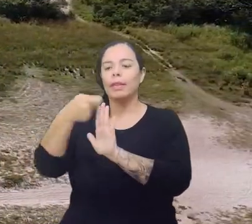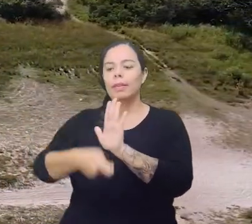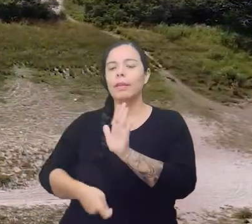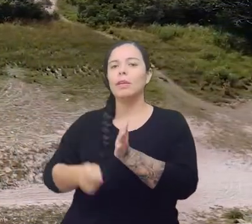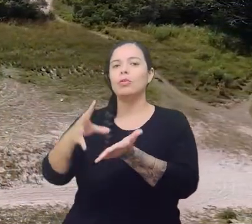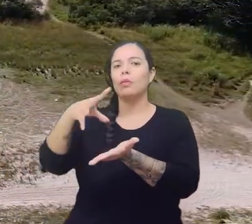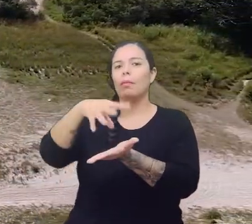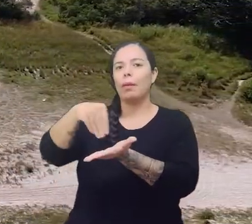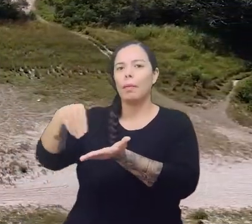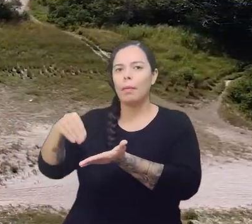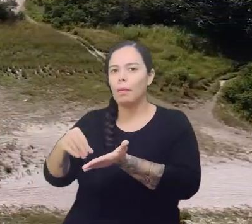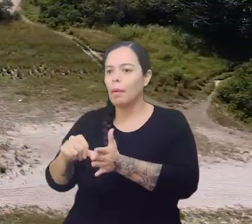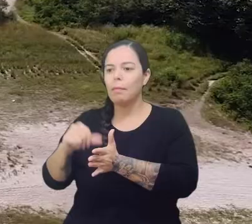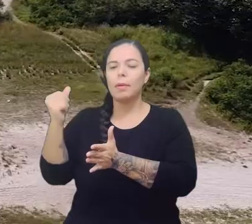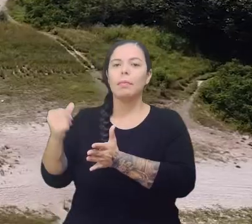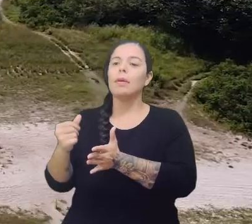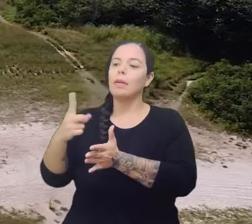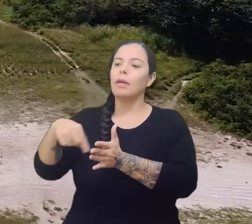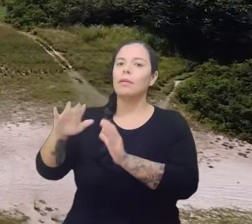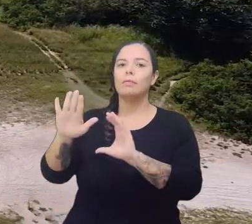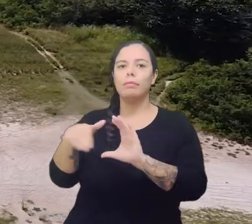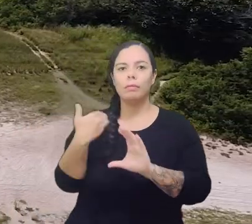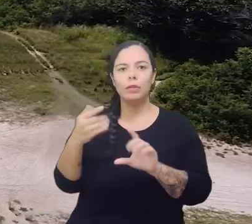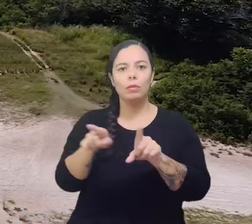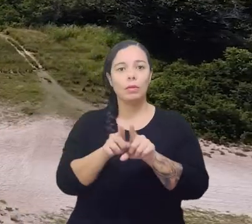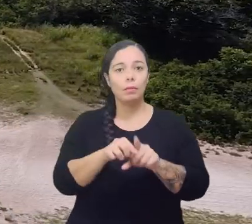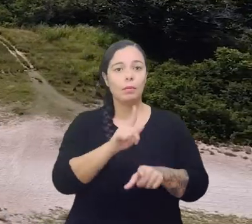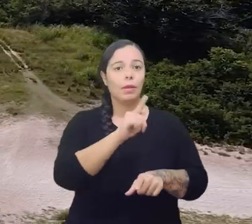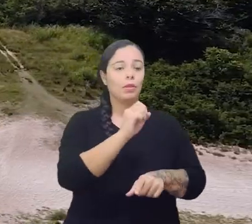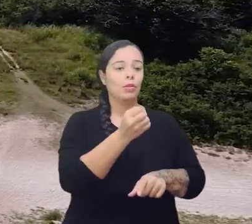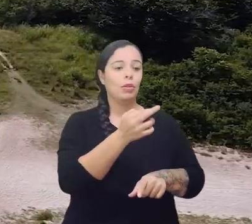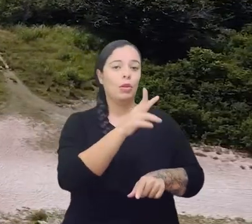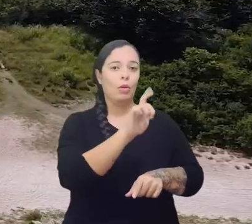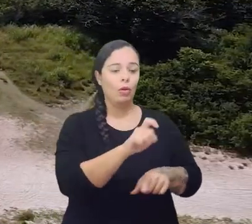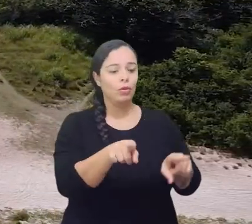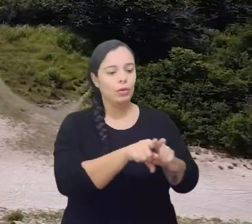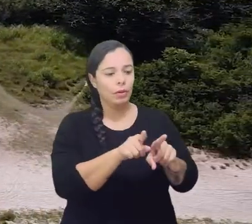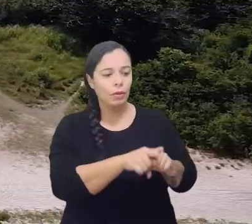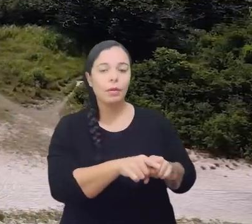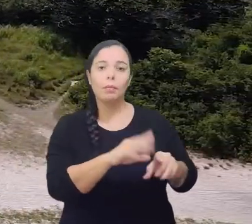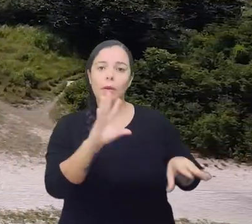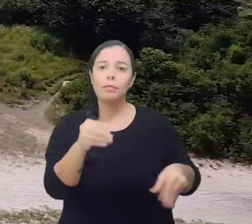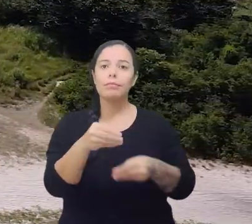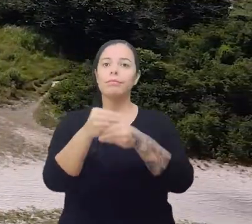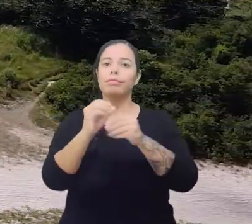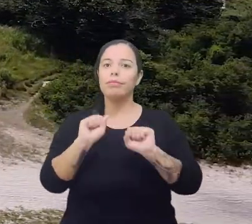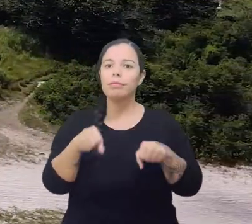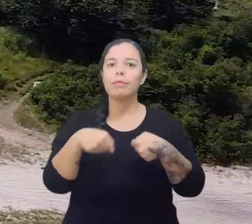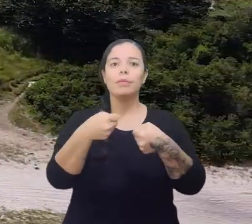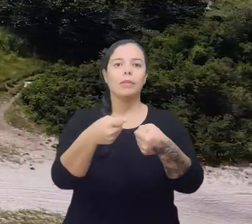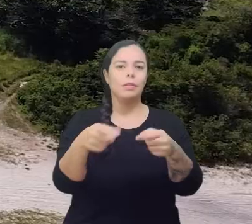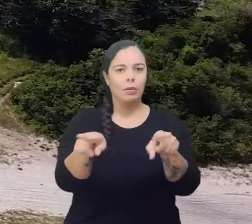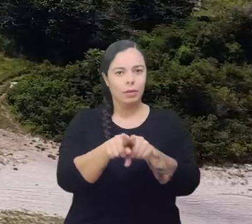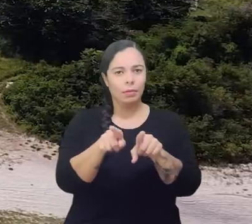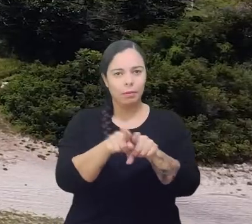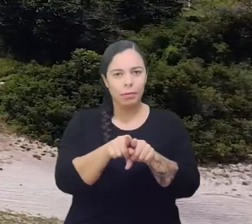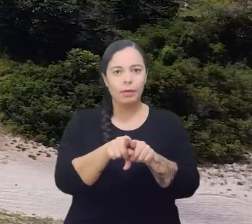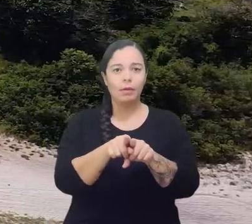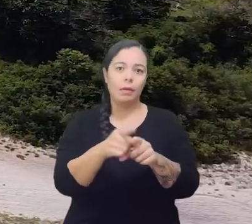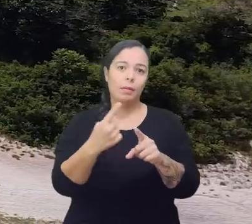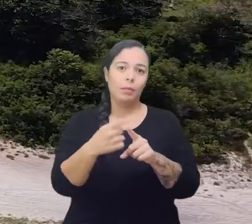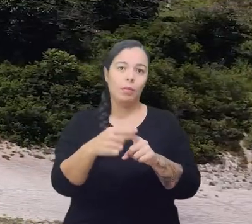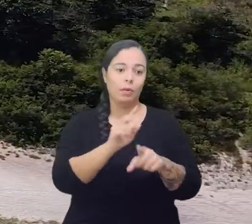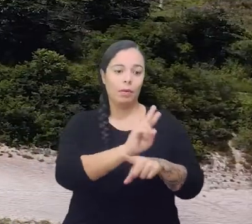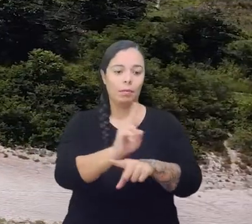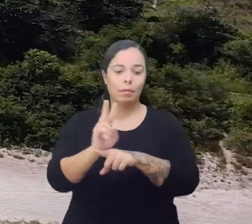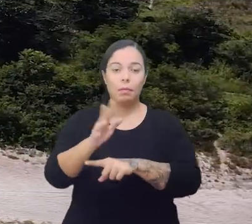também encampou esse discurso também no discurso de proteção da área. E de lá para cá esse